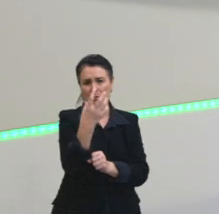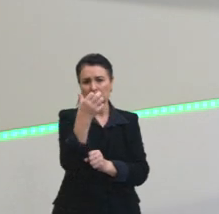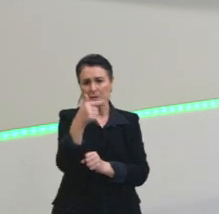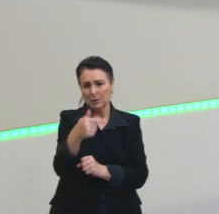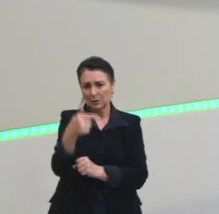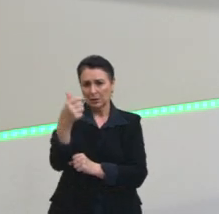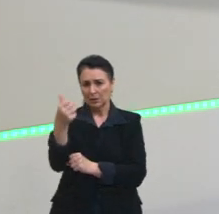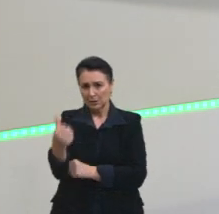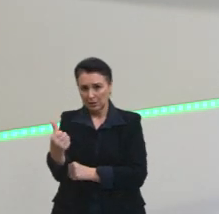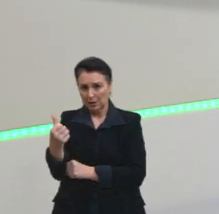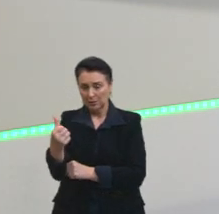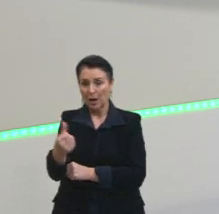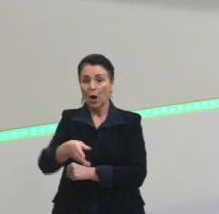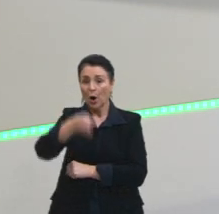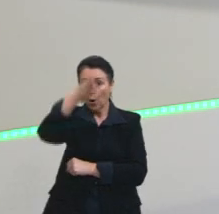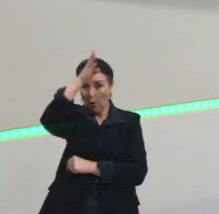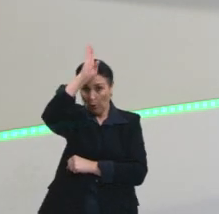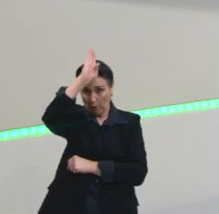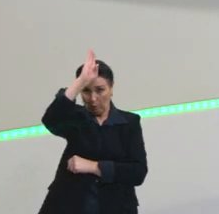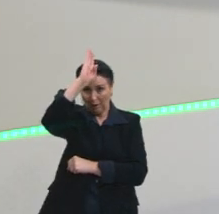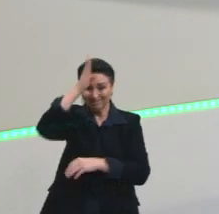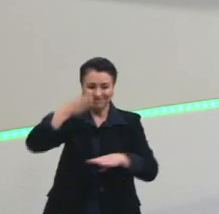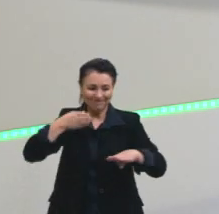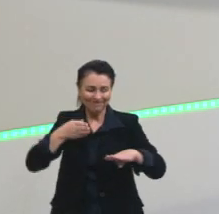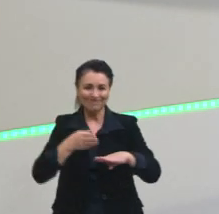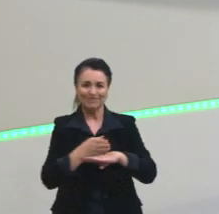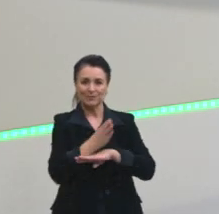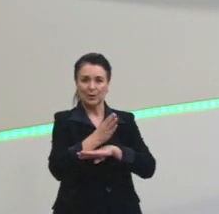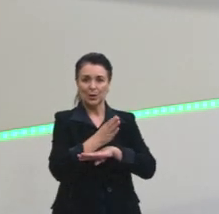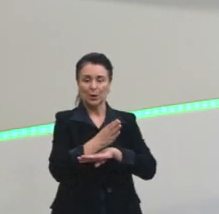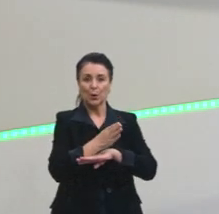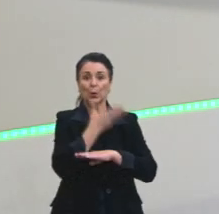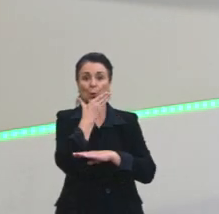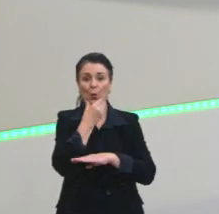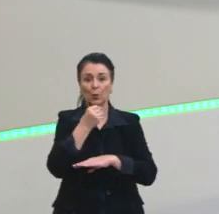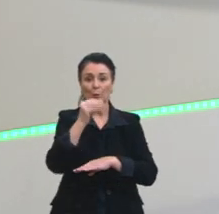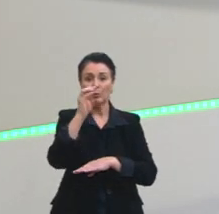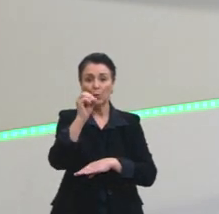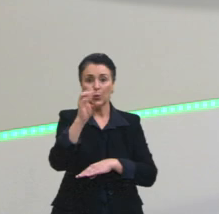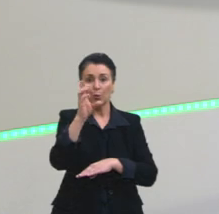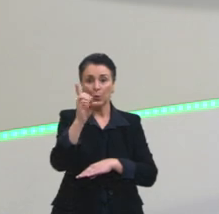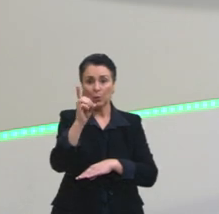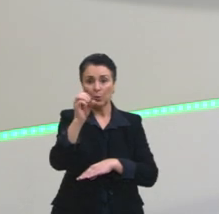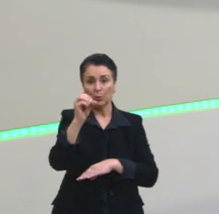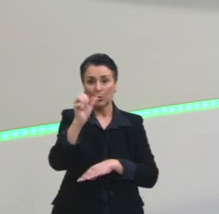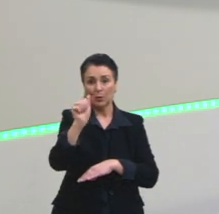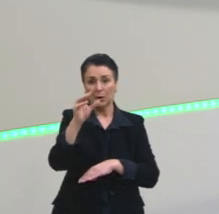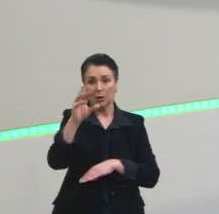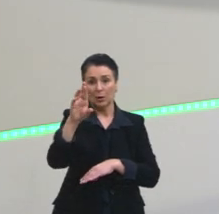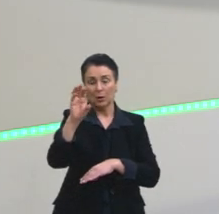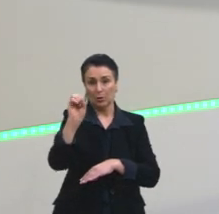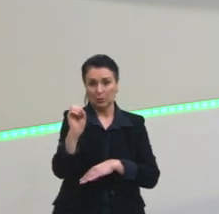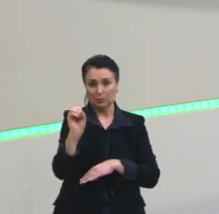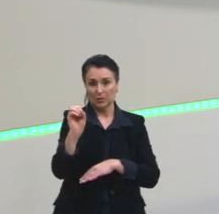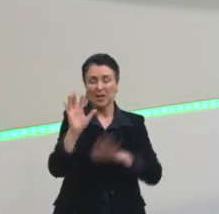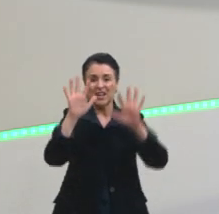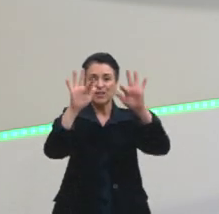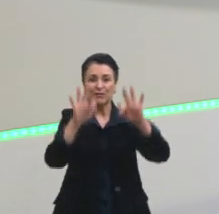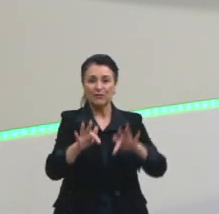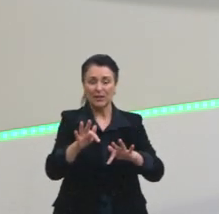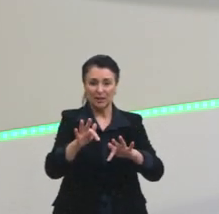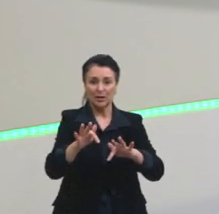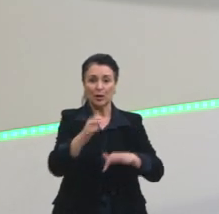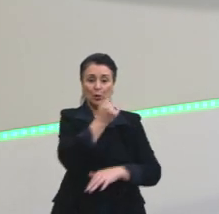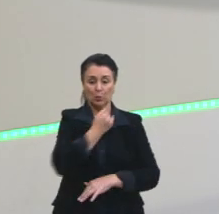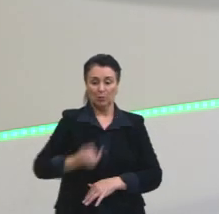Cristo ou uma invadida por odoacro uma última vez e cai o império romano do ocidente Isso é